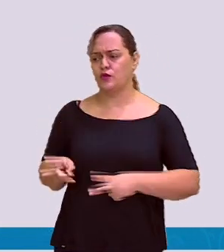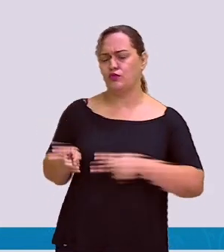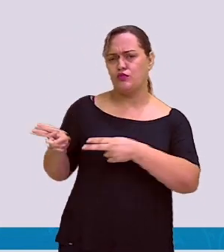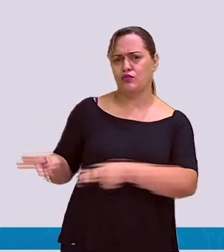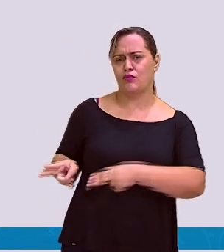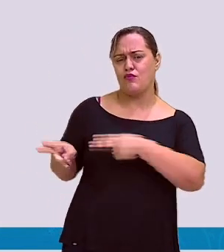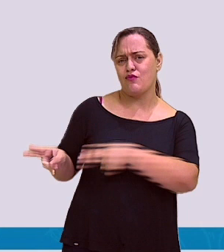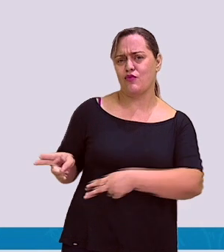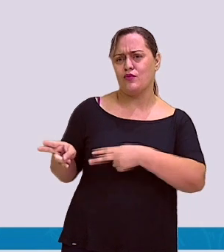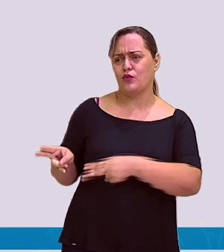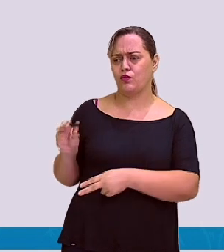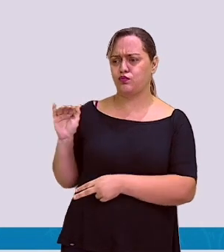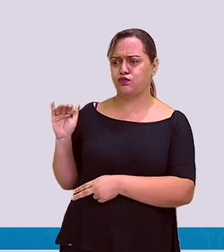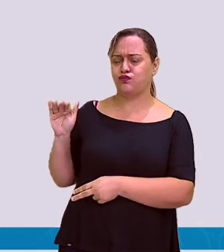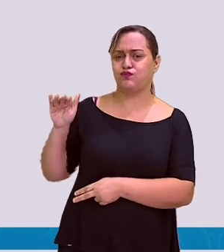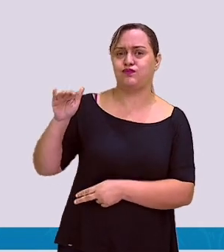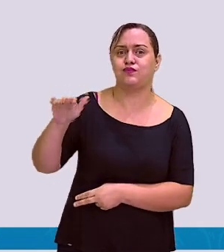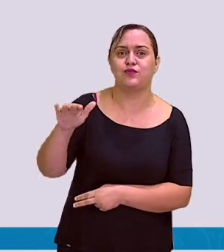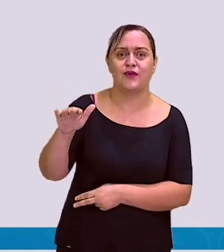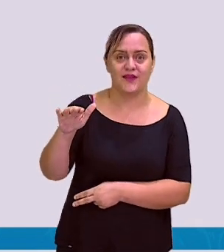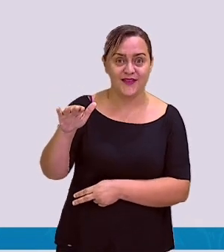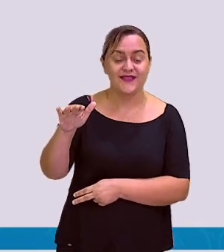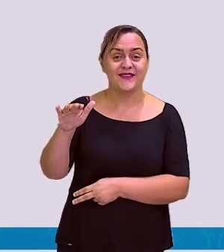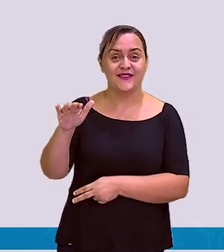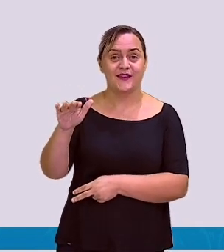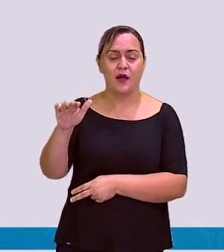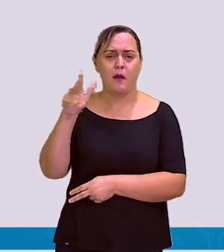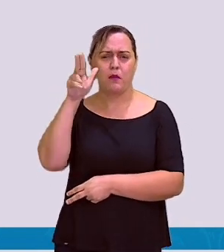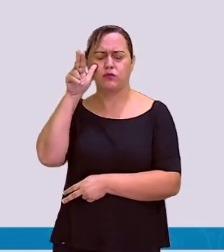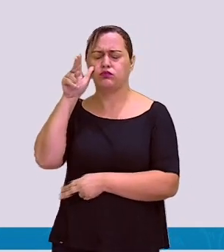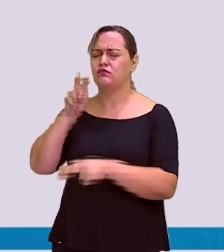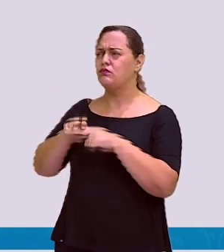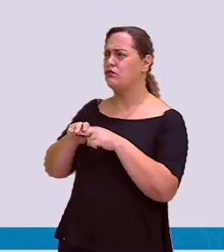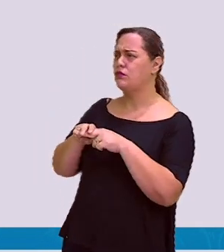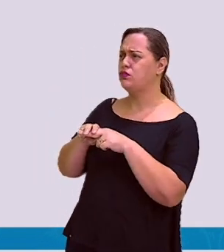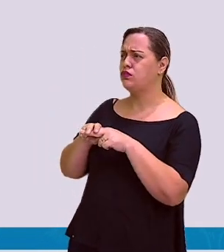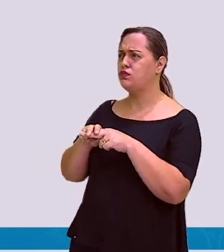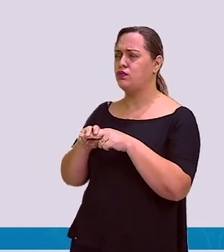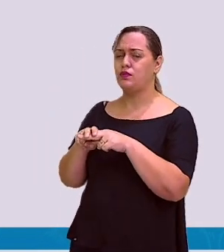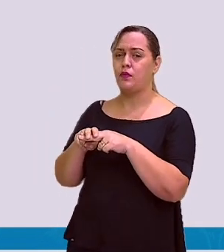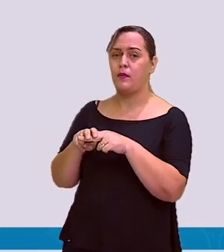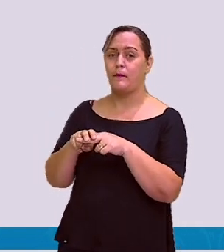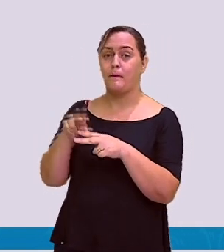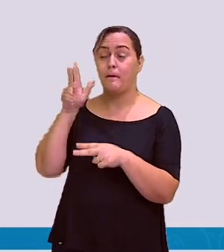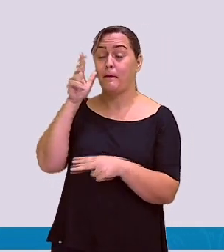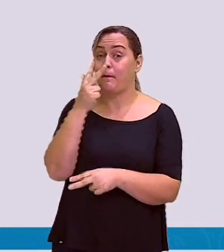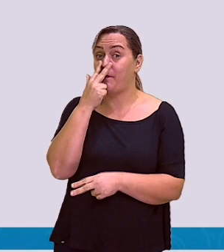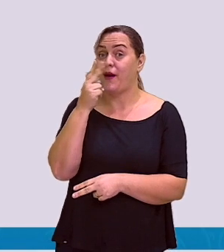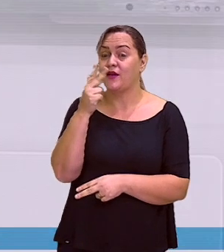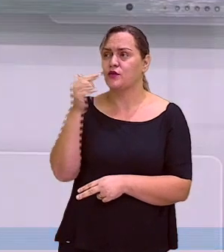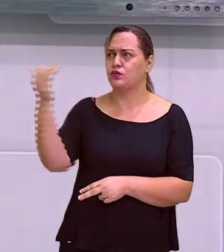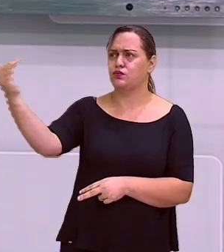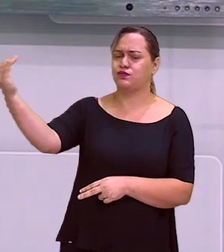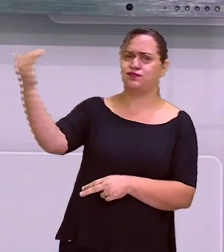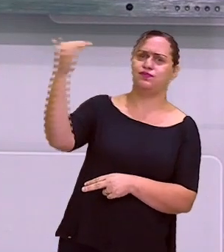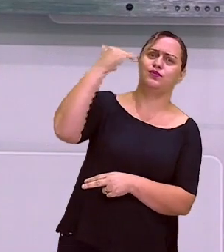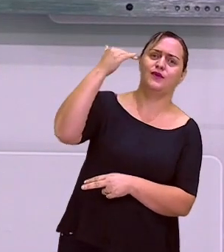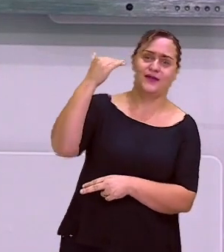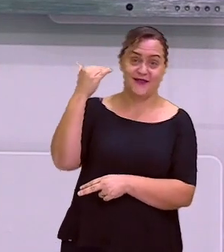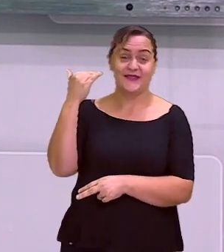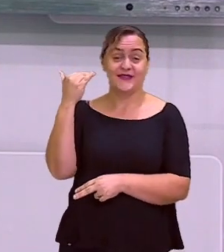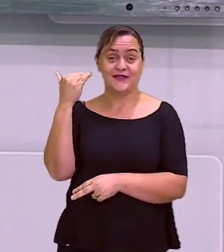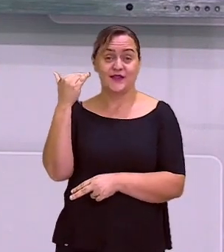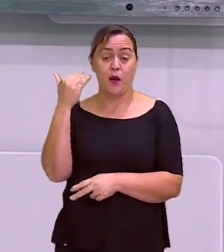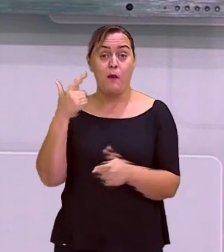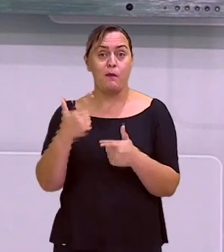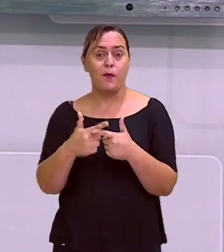atropelá-los. Foi nessa época que nascia o cinema. Olha que interessante. A partir do momento que a projeção passou a ser mais